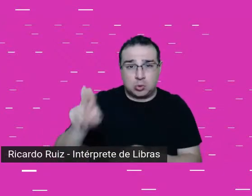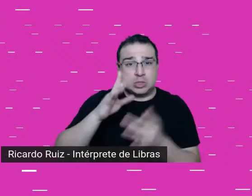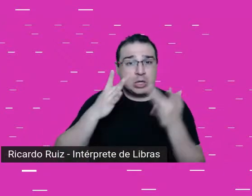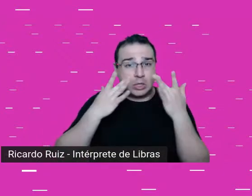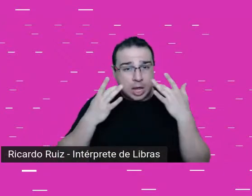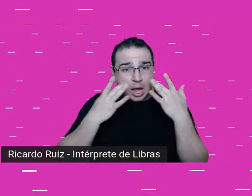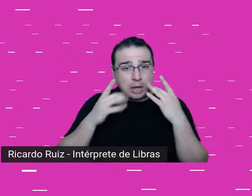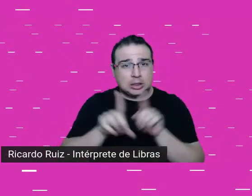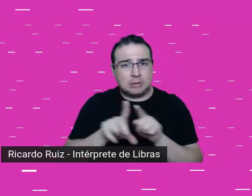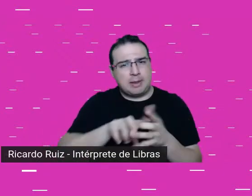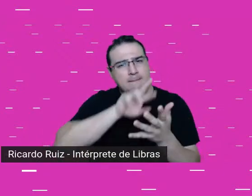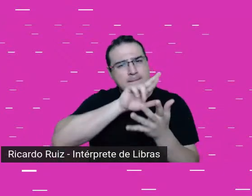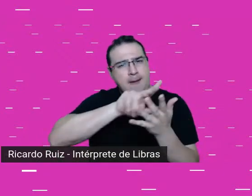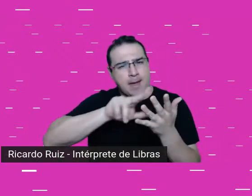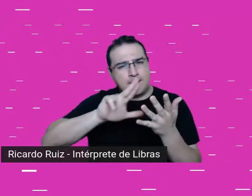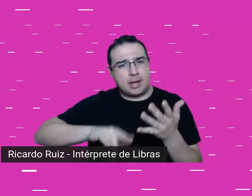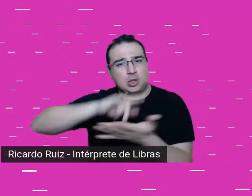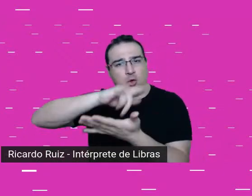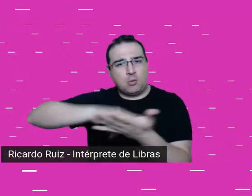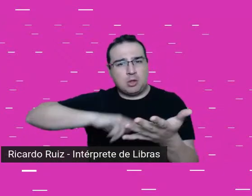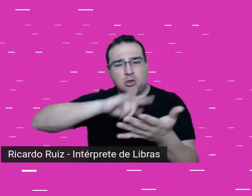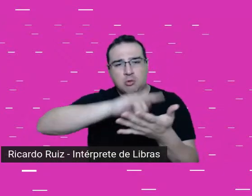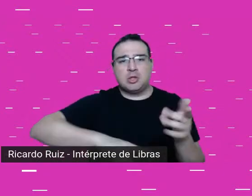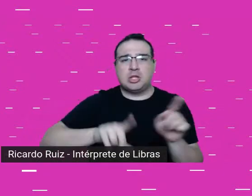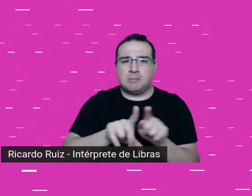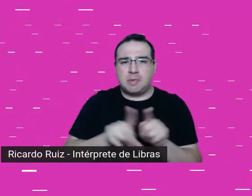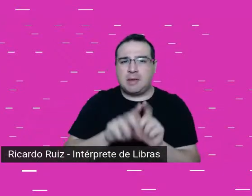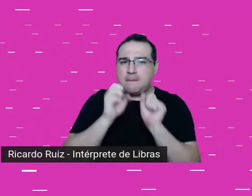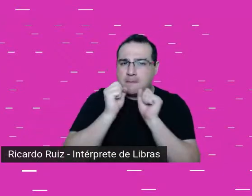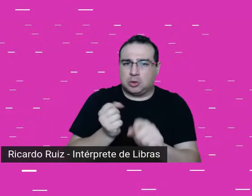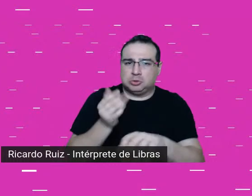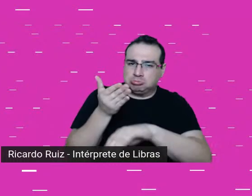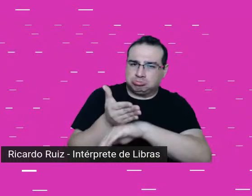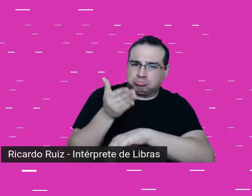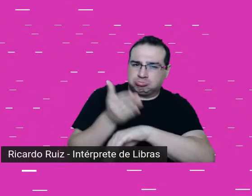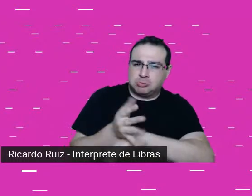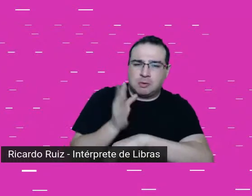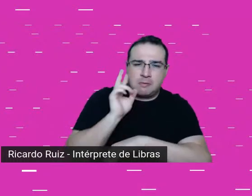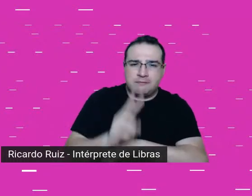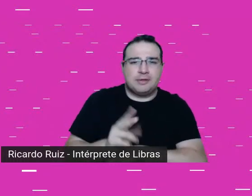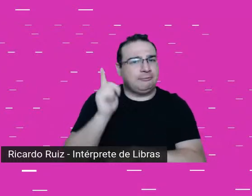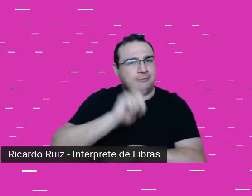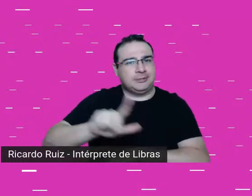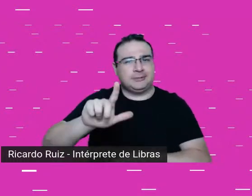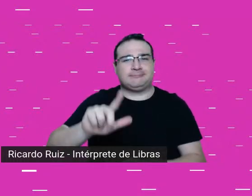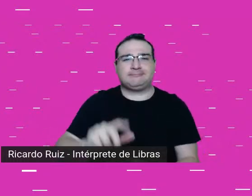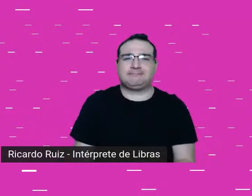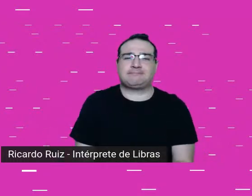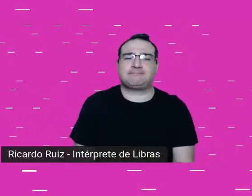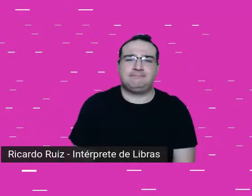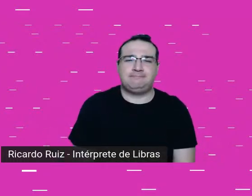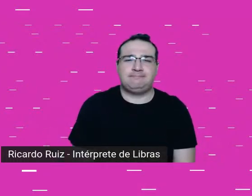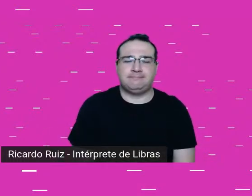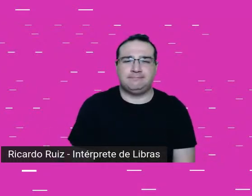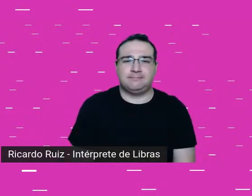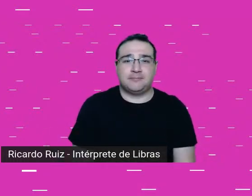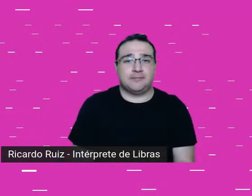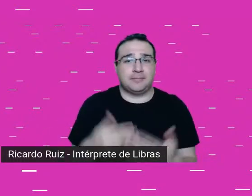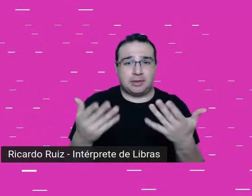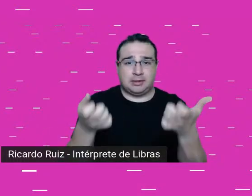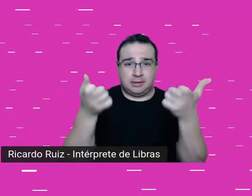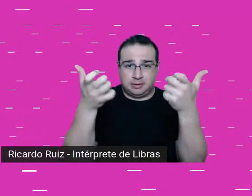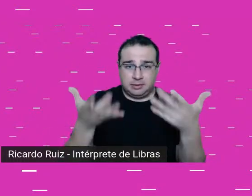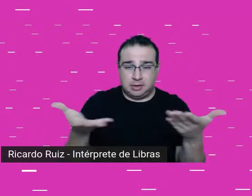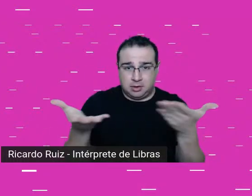e outros tantos documentos. Vale a pena, o acesso. Bom, dito isso,